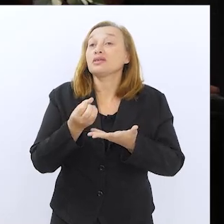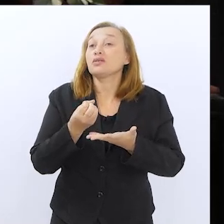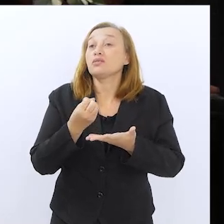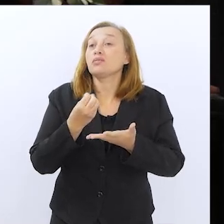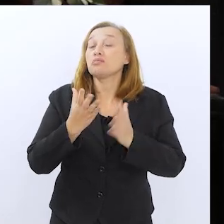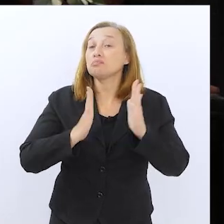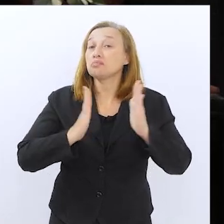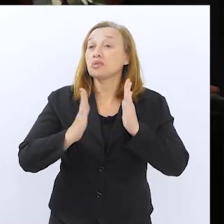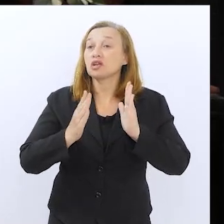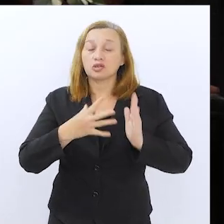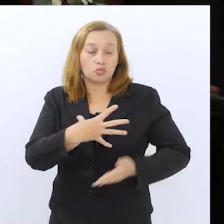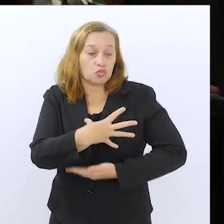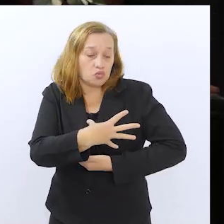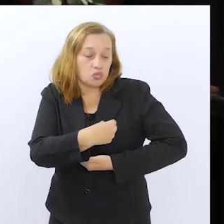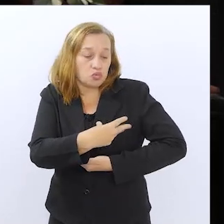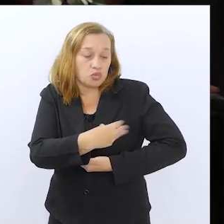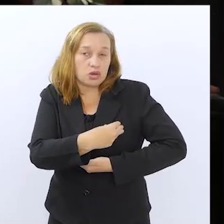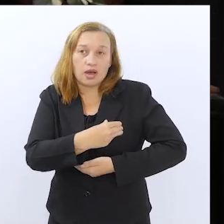boa amamentadora?